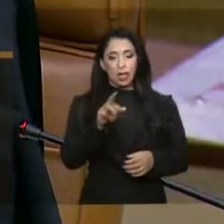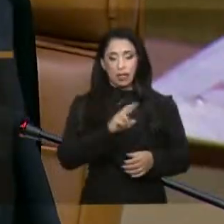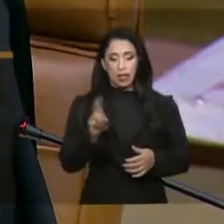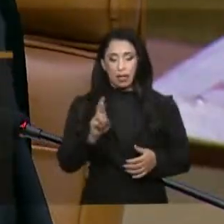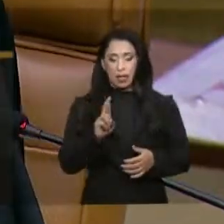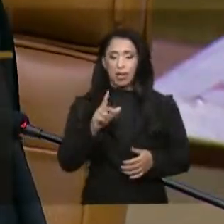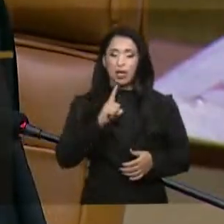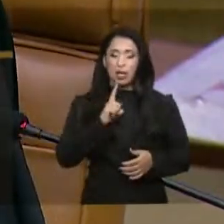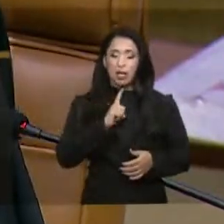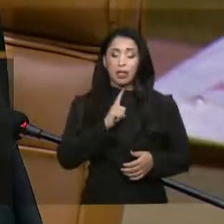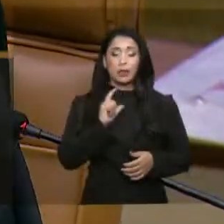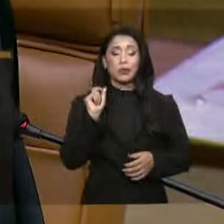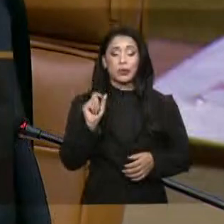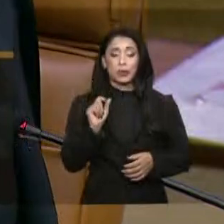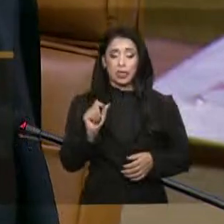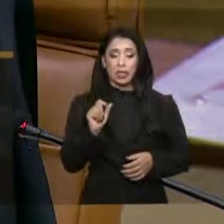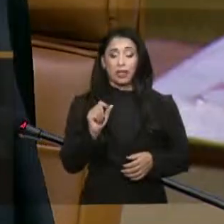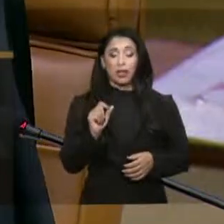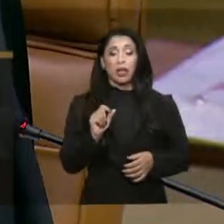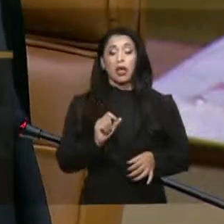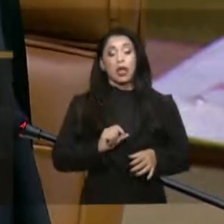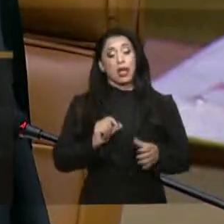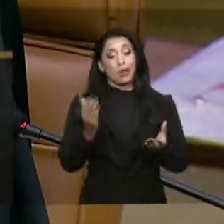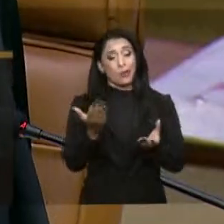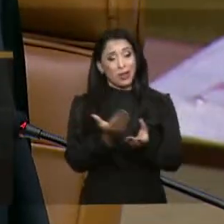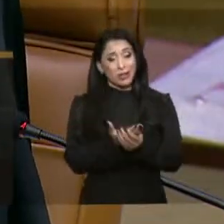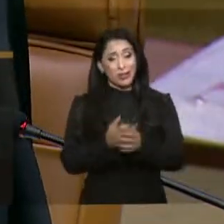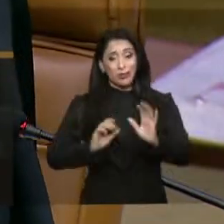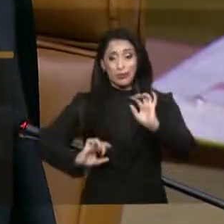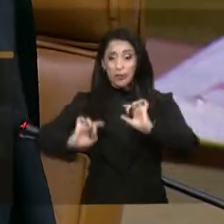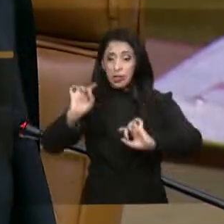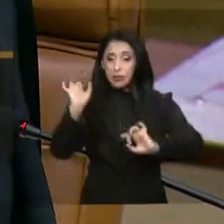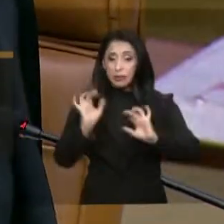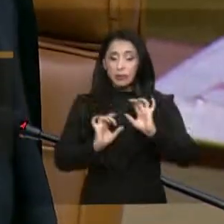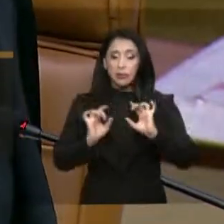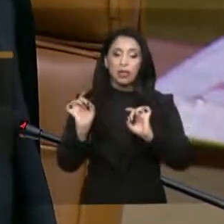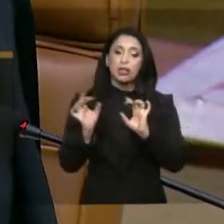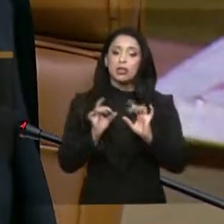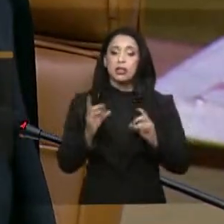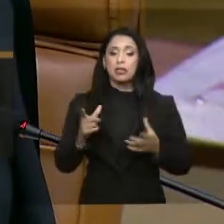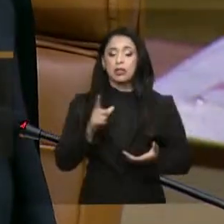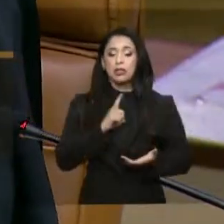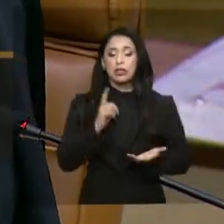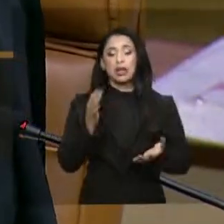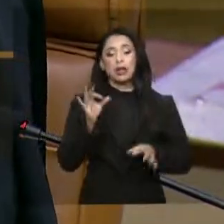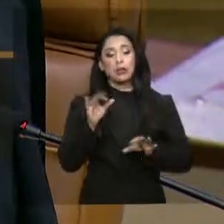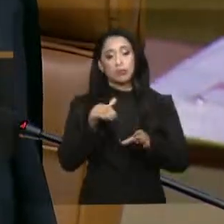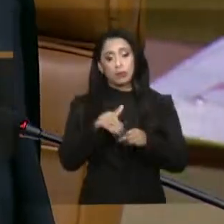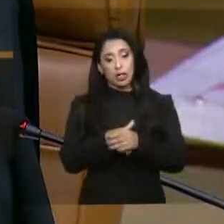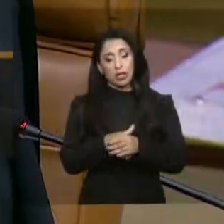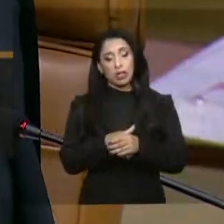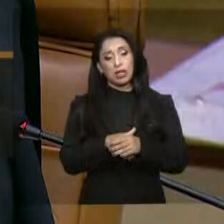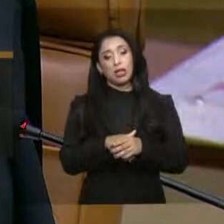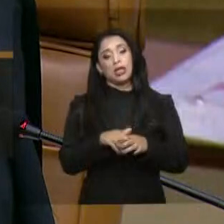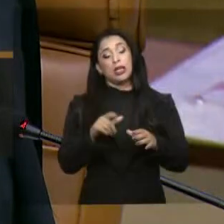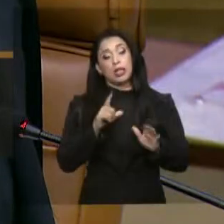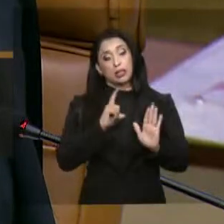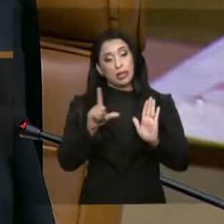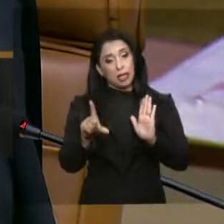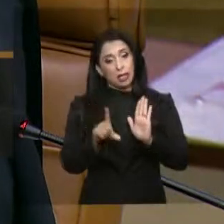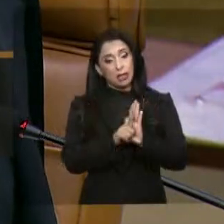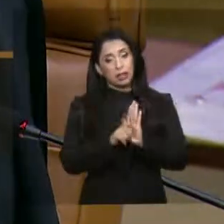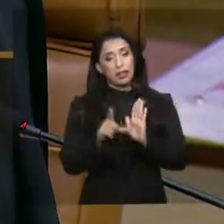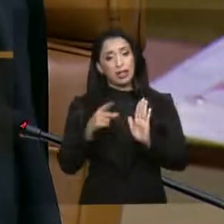peculiaridades do caso, porque entendo que há violação literal a dispositivo da lei e do